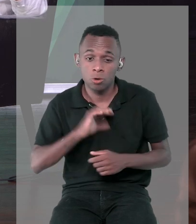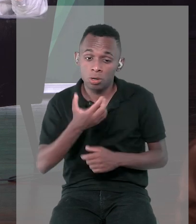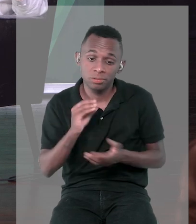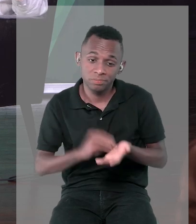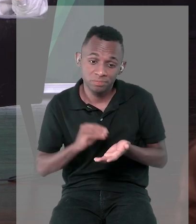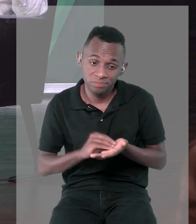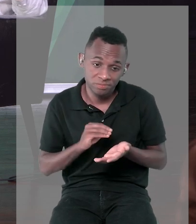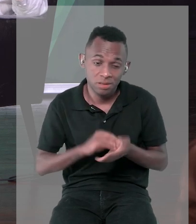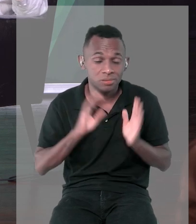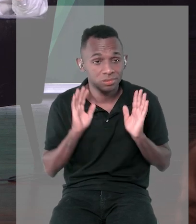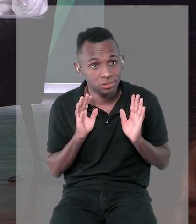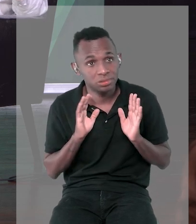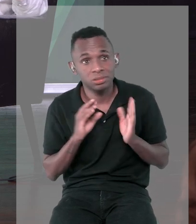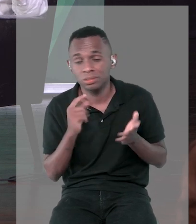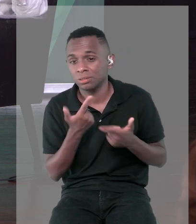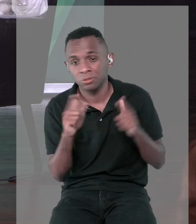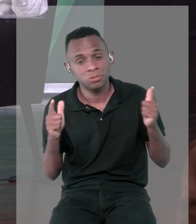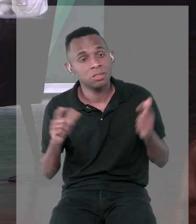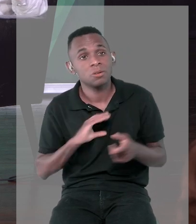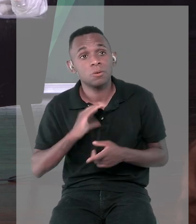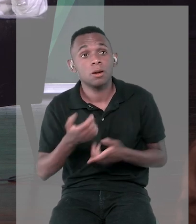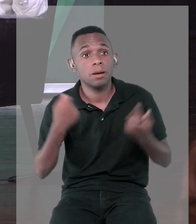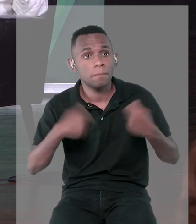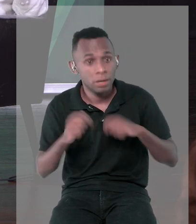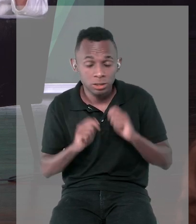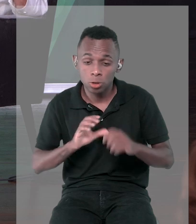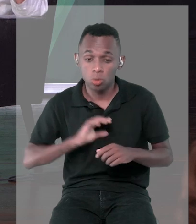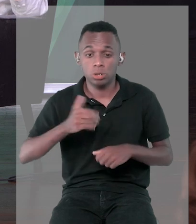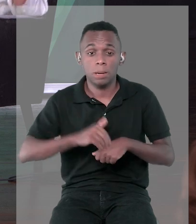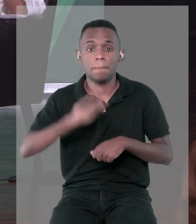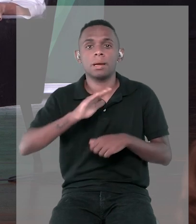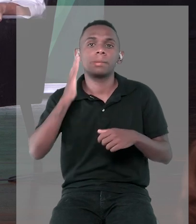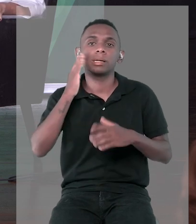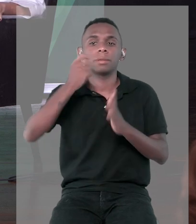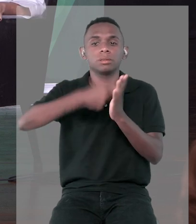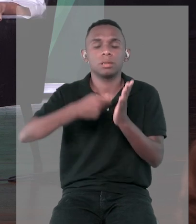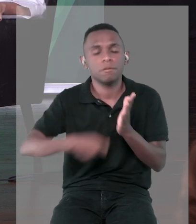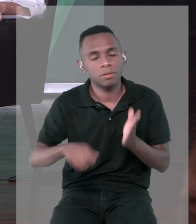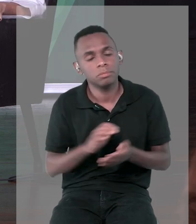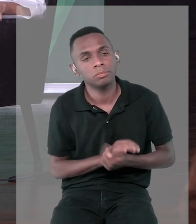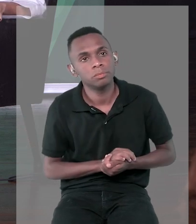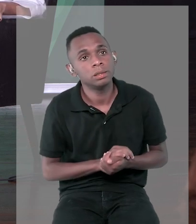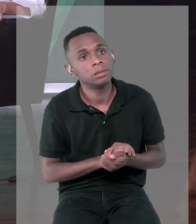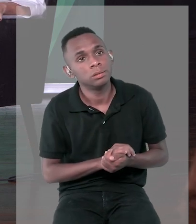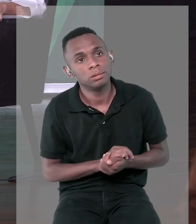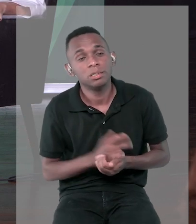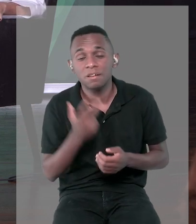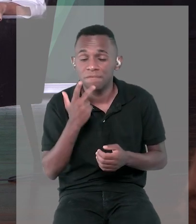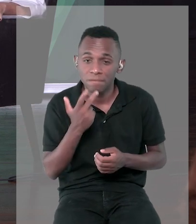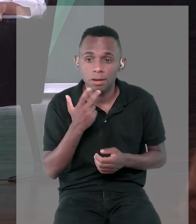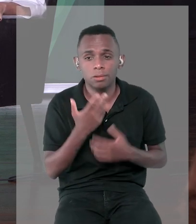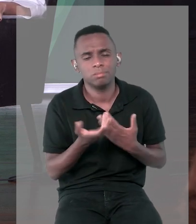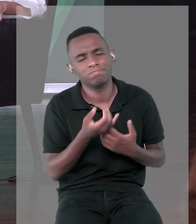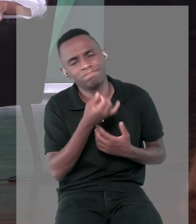tem coragem. É imaturo, não. Que não tem coragem. Você tem que ser mais corajoso para saber escrever. Foi isso que ele falou